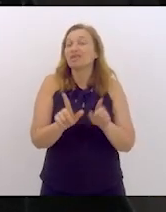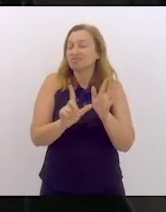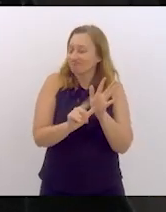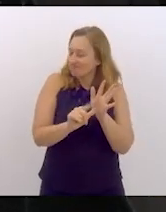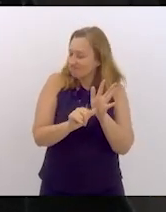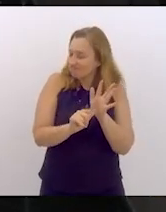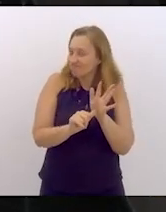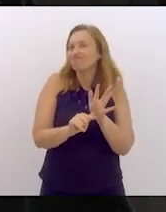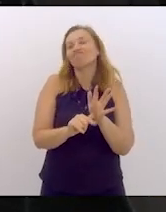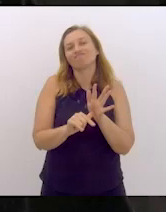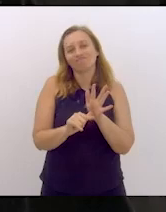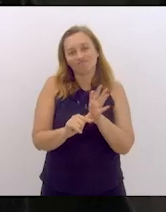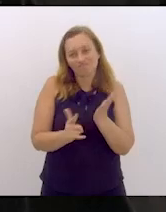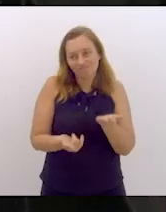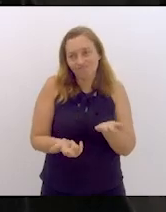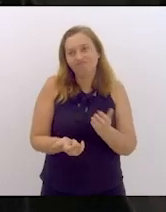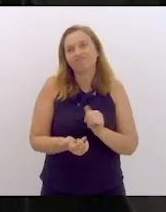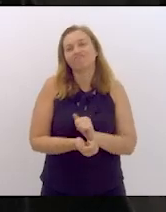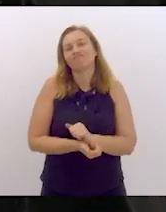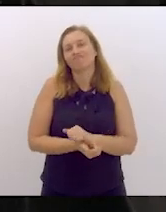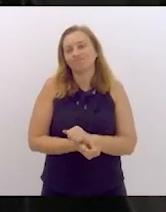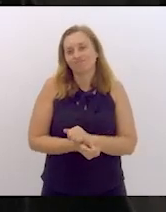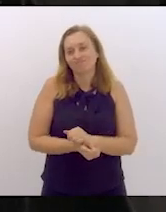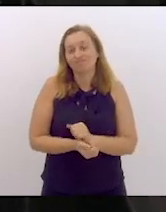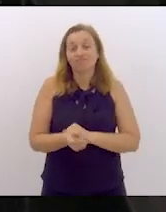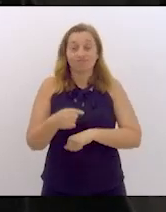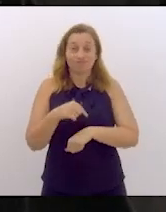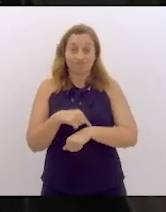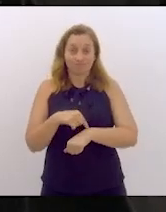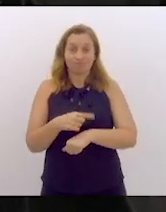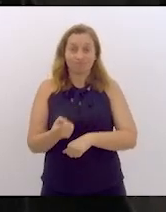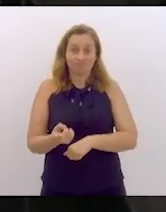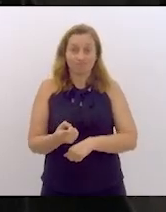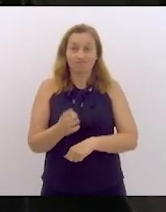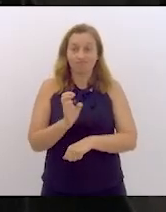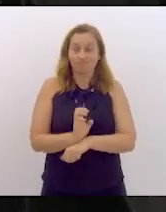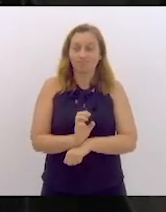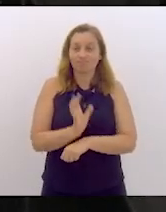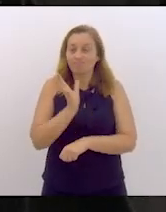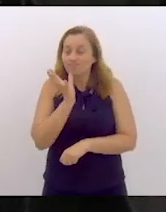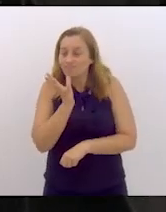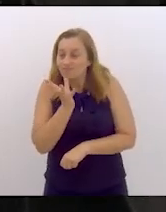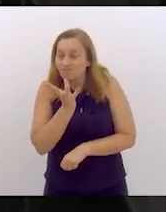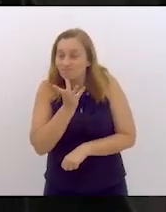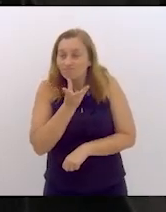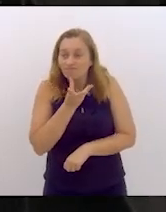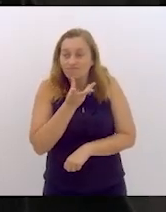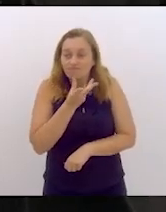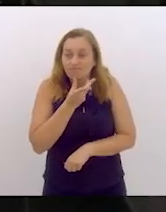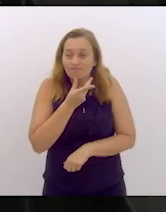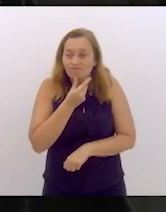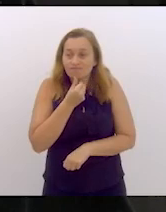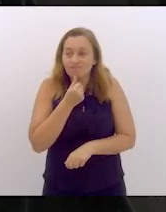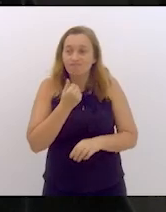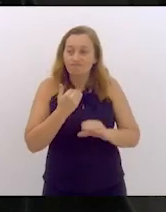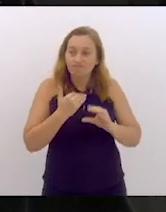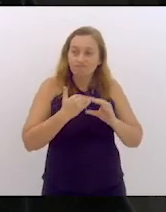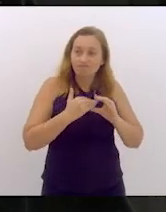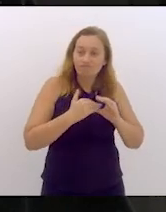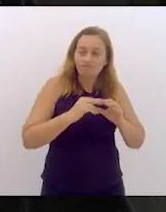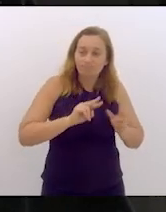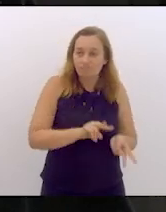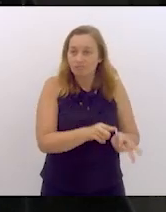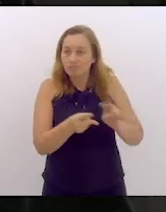atraso já substancioso o tempo é que o estado levou do Poder Executivo levou para encaminhar a mensagem